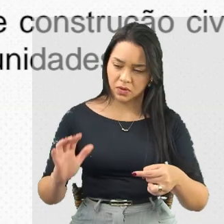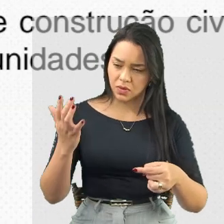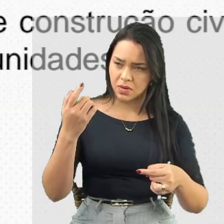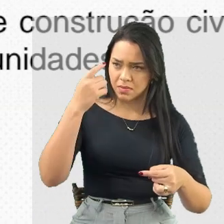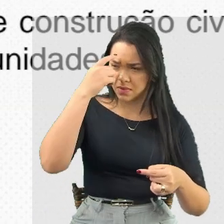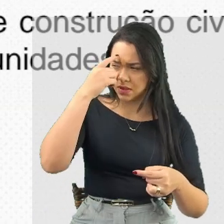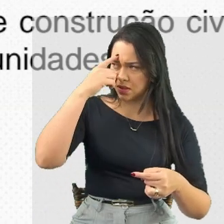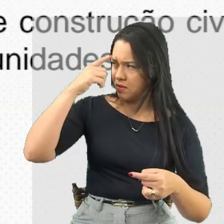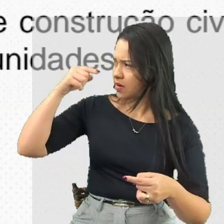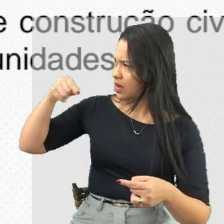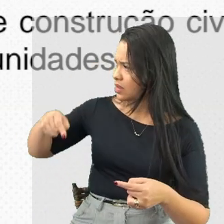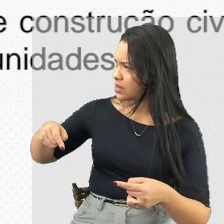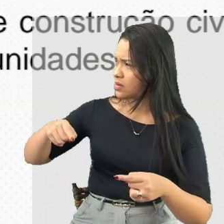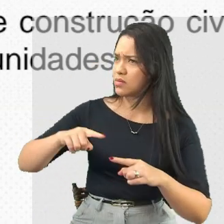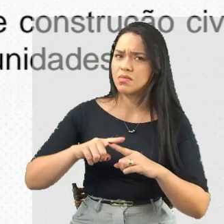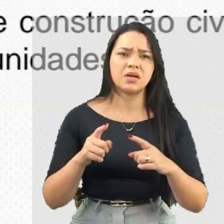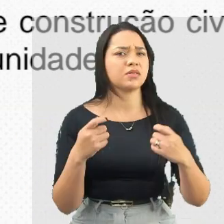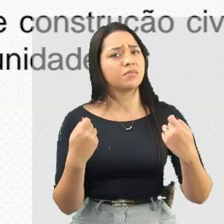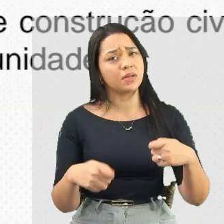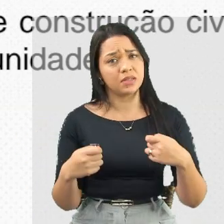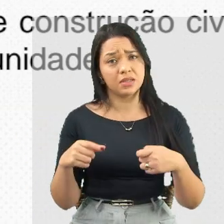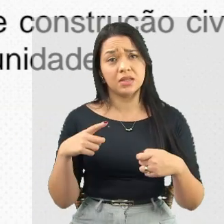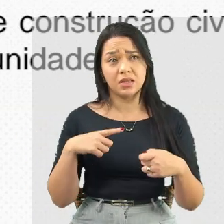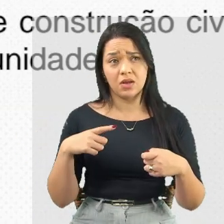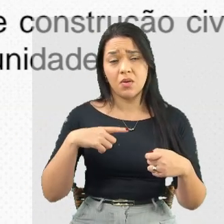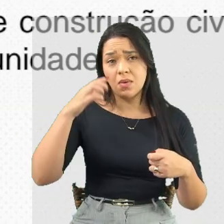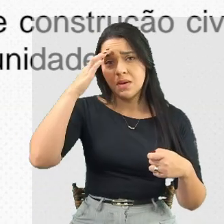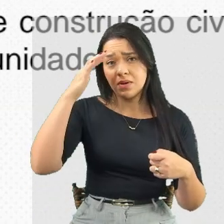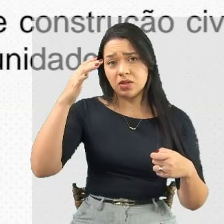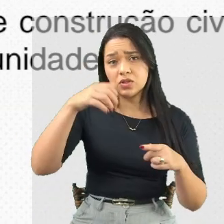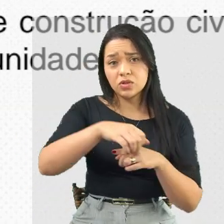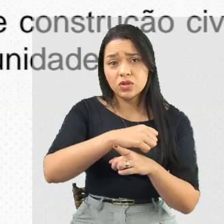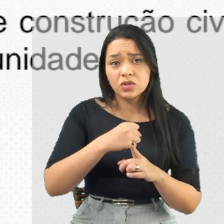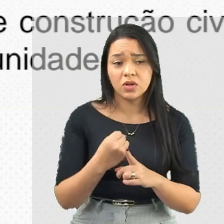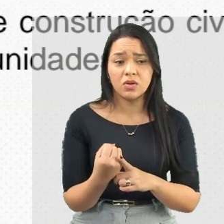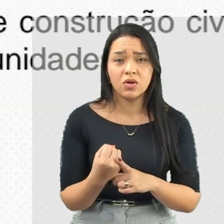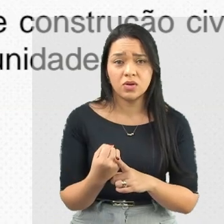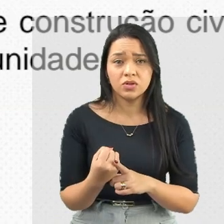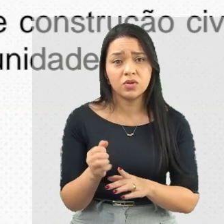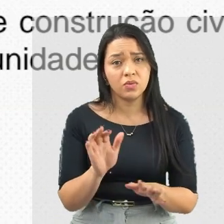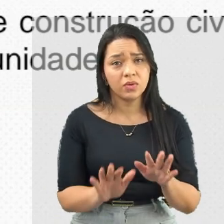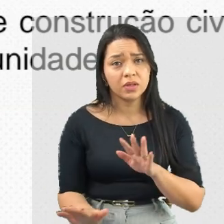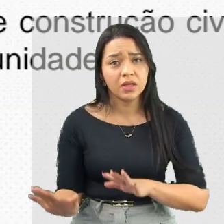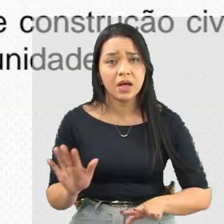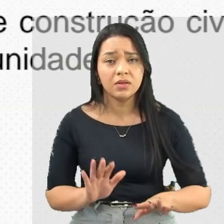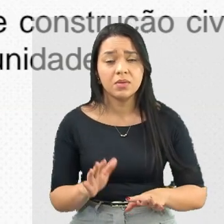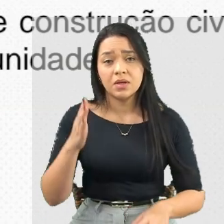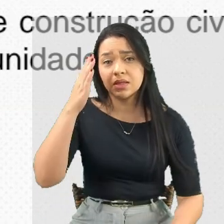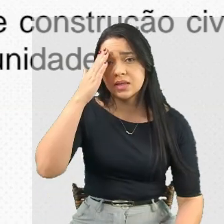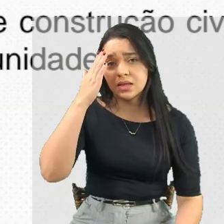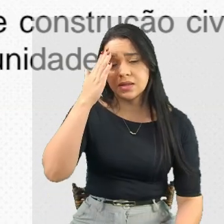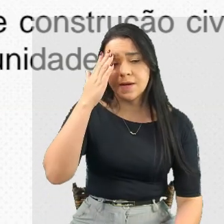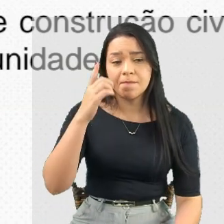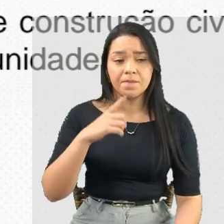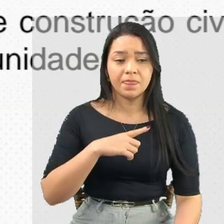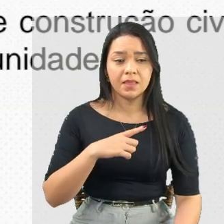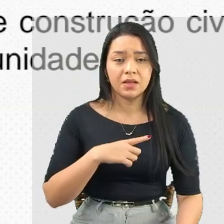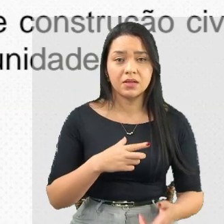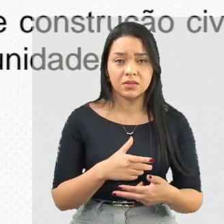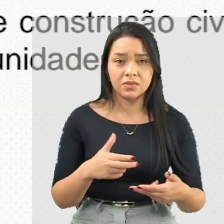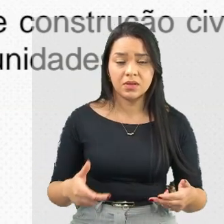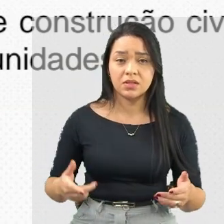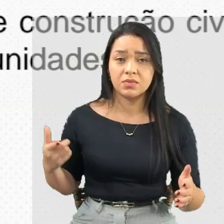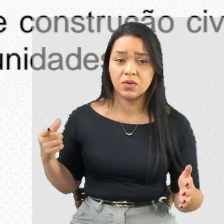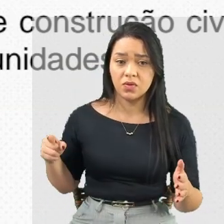é uma coisa, mas a gente precisa ter uma certa imaginação sociológica, uma cautela sociológica, para entender que tem camadas de